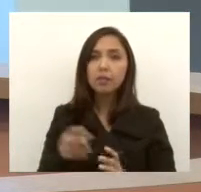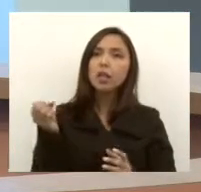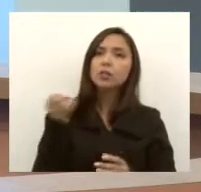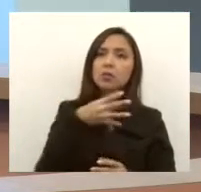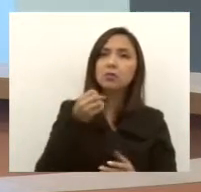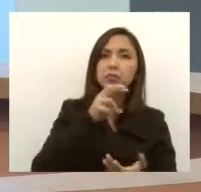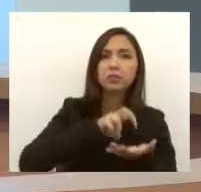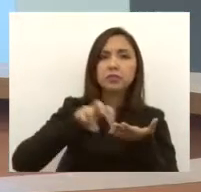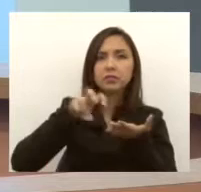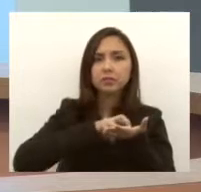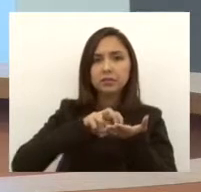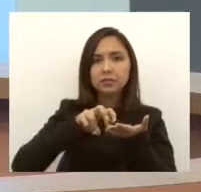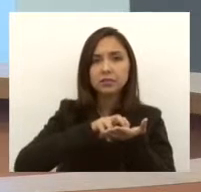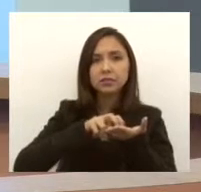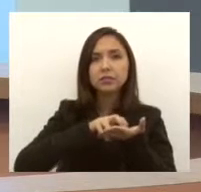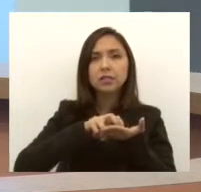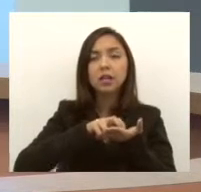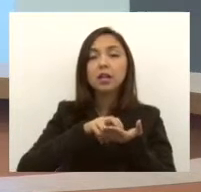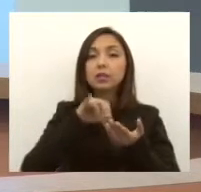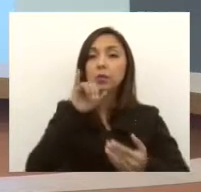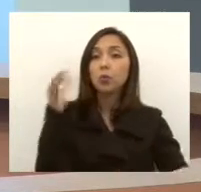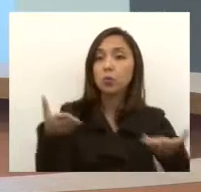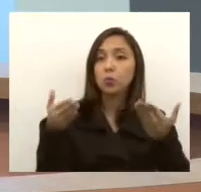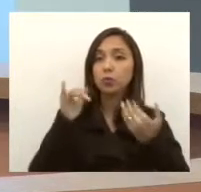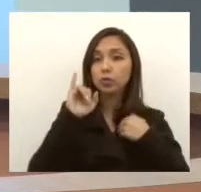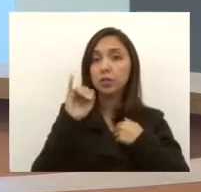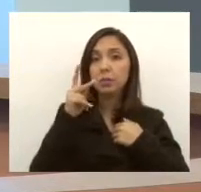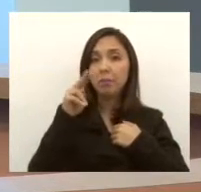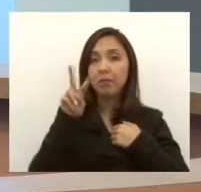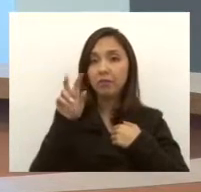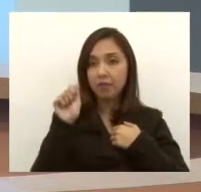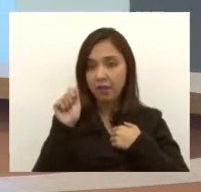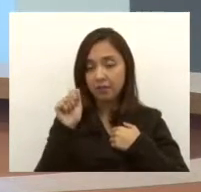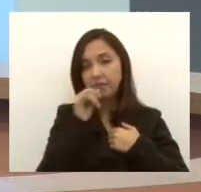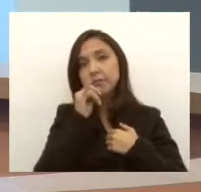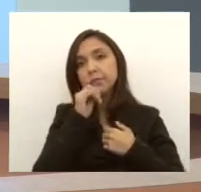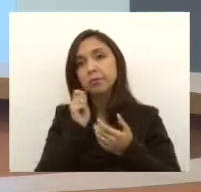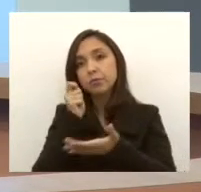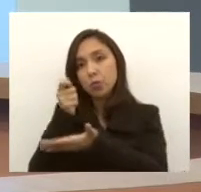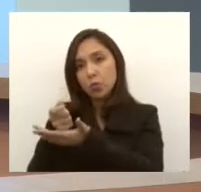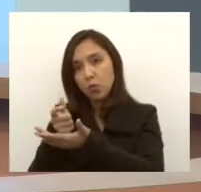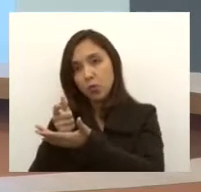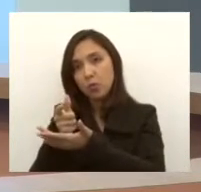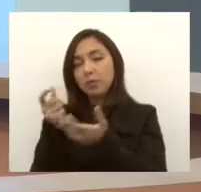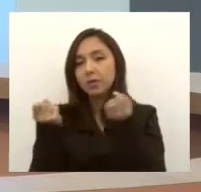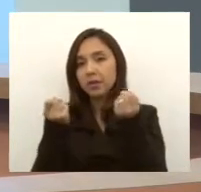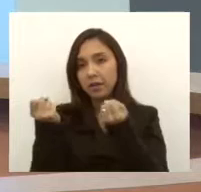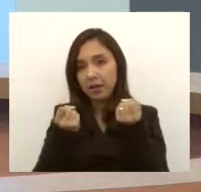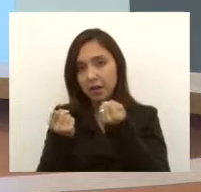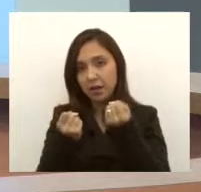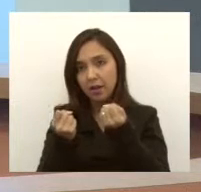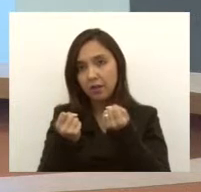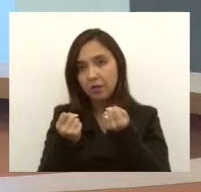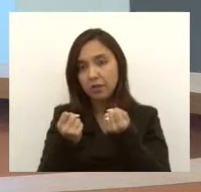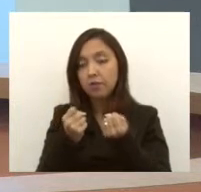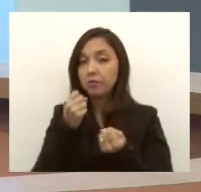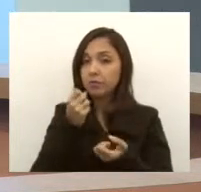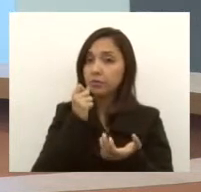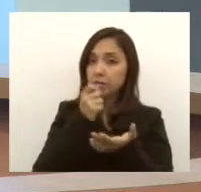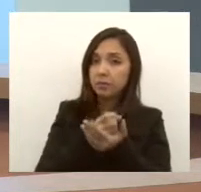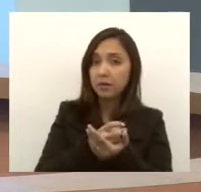taxas, que, por exemplo, o IPVA hoje, quando você compra um carro em novembro, você vai pagar